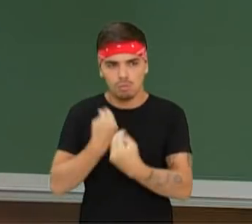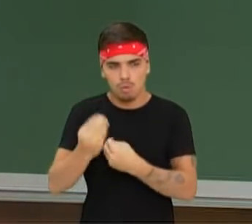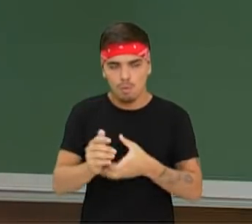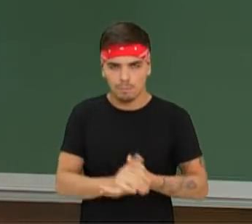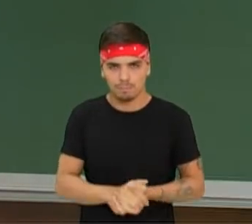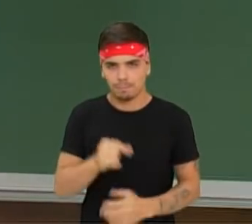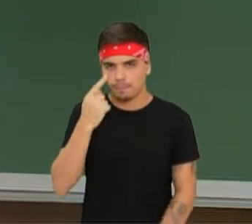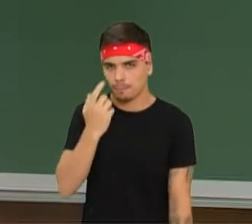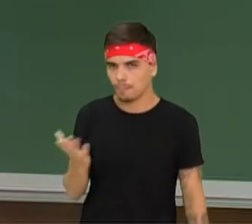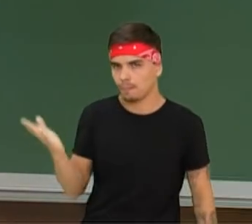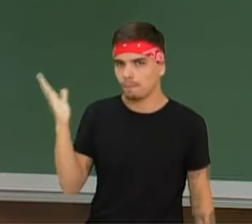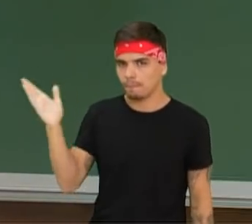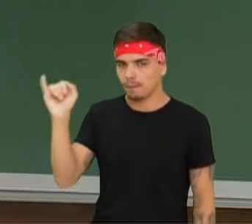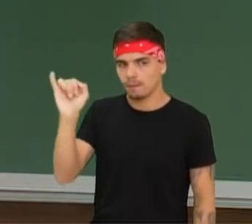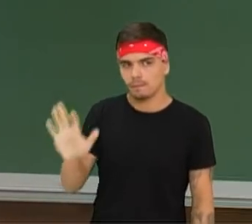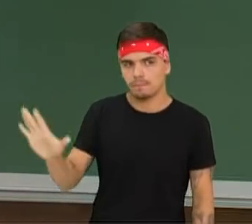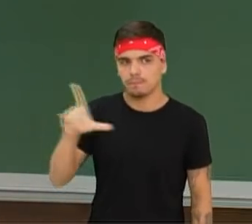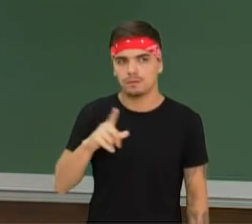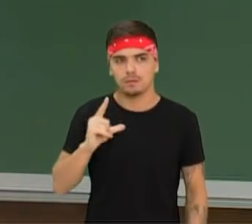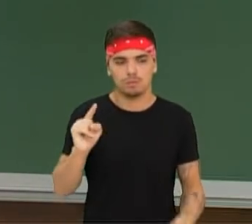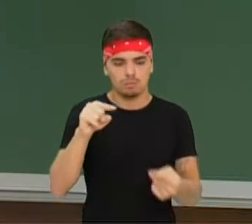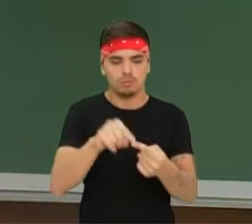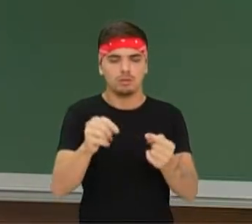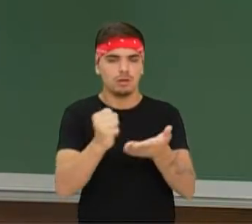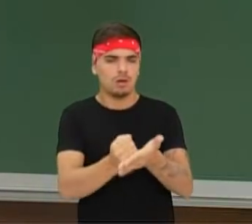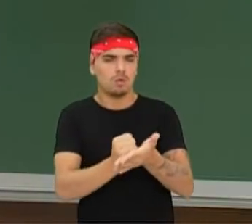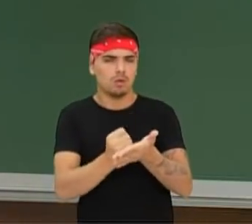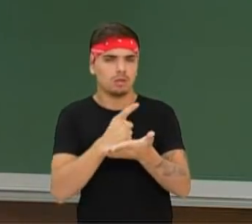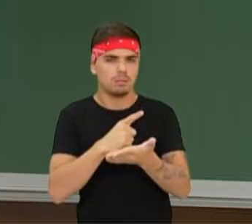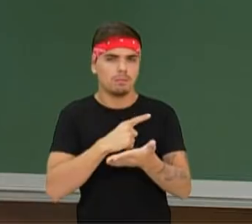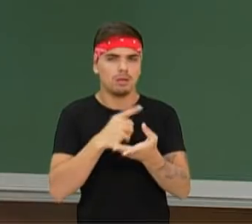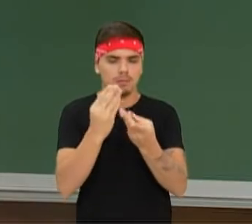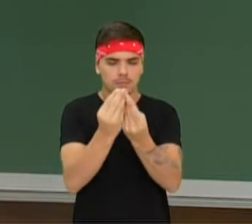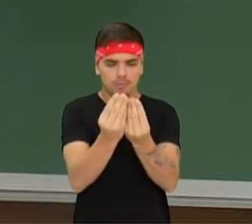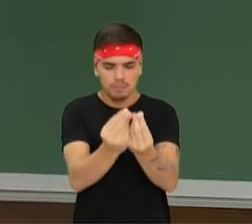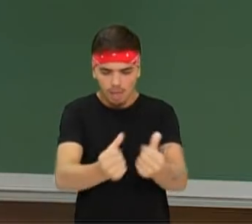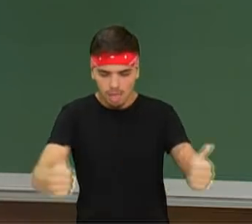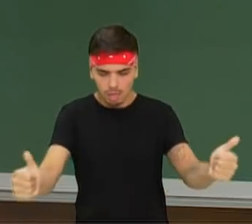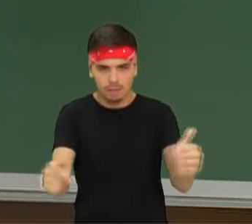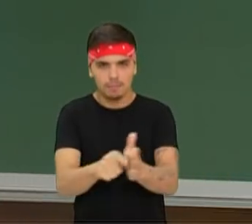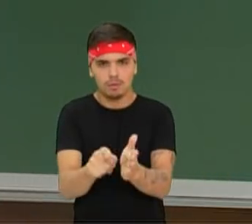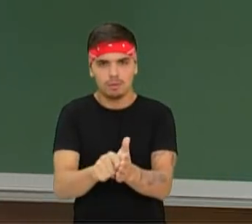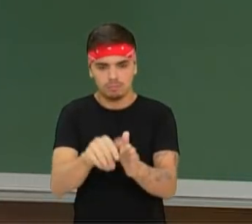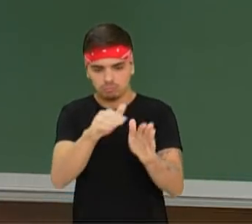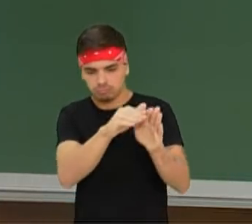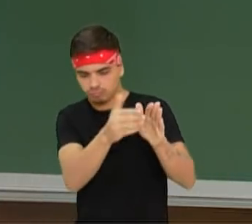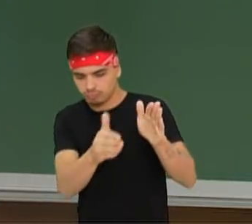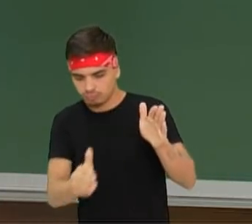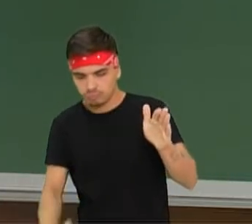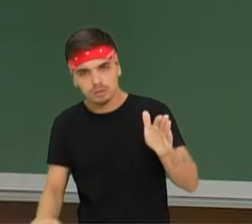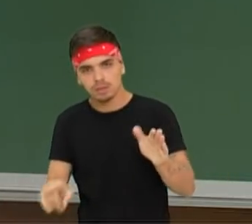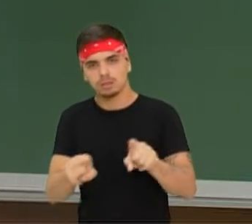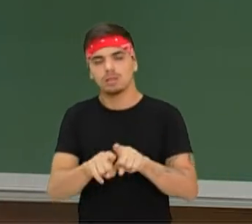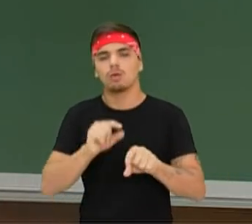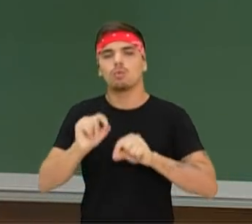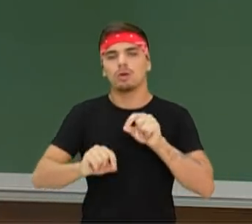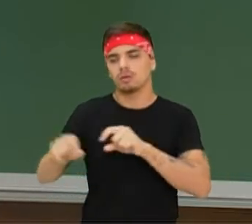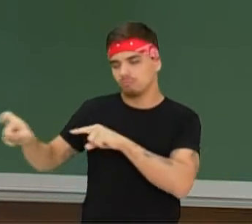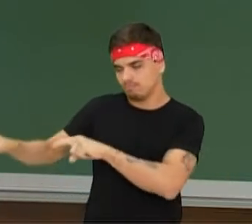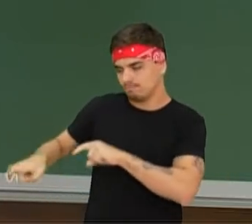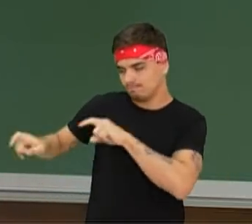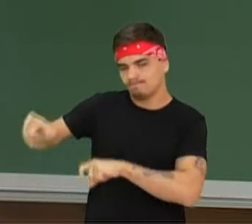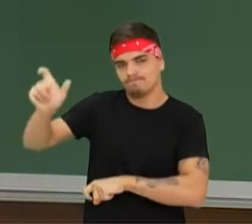caso aqui, com o objetivo de controlar erosão em terrenos inclinados, os agricultores fazem o